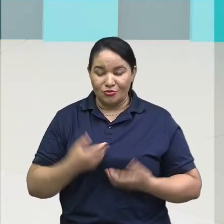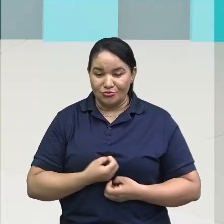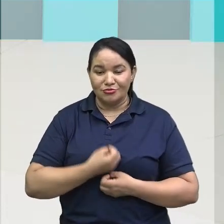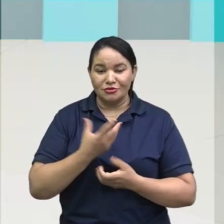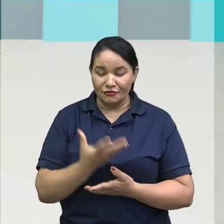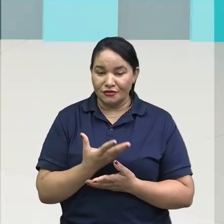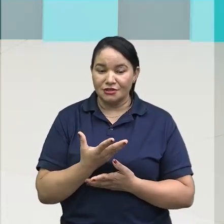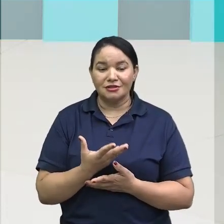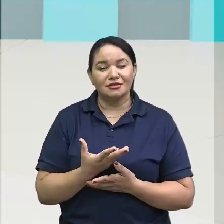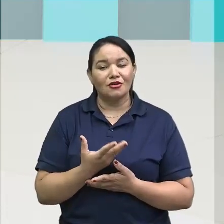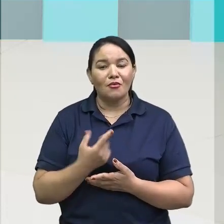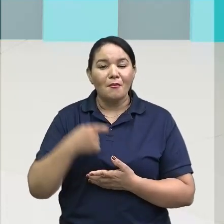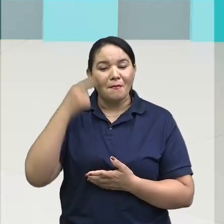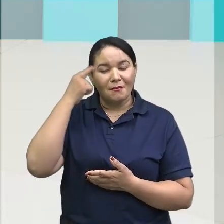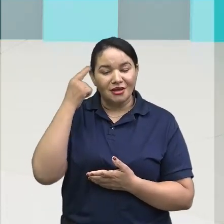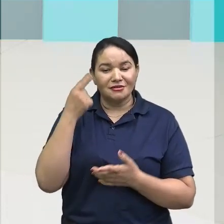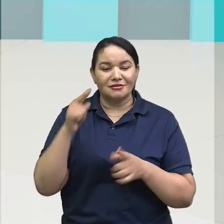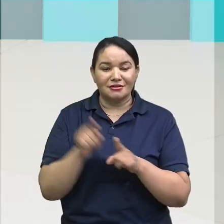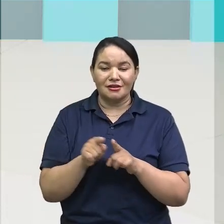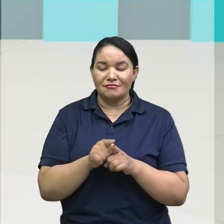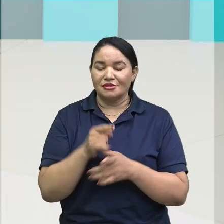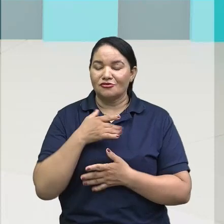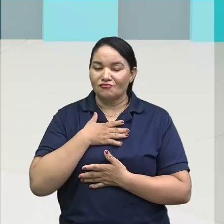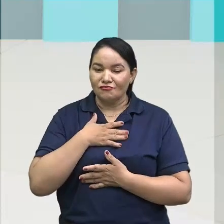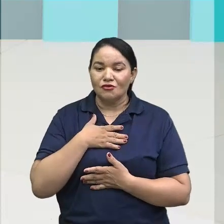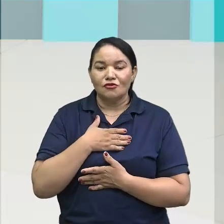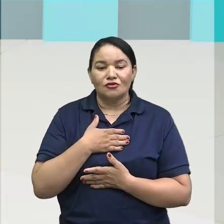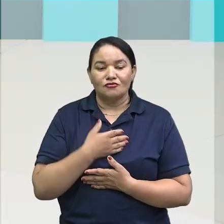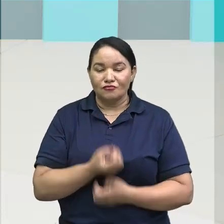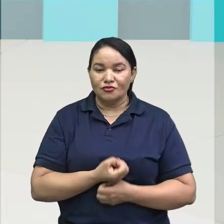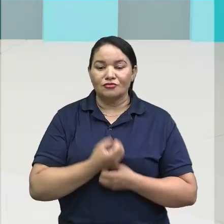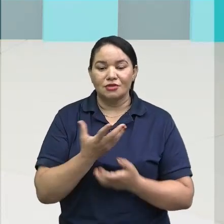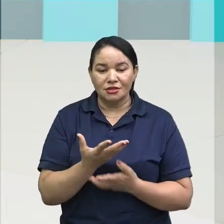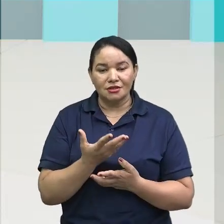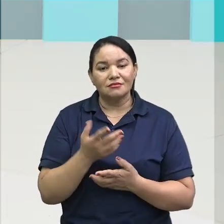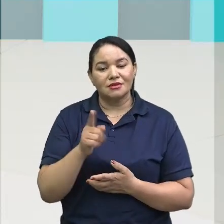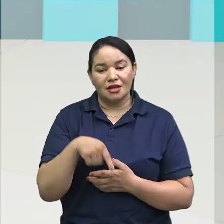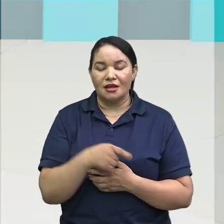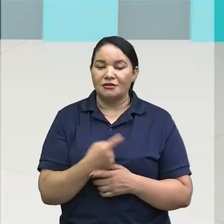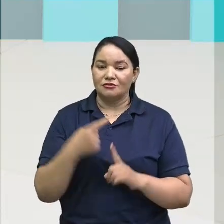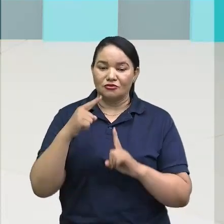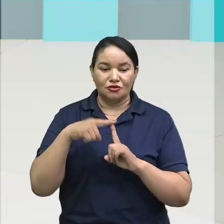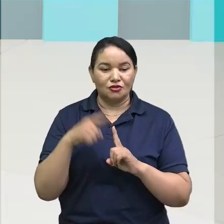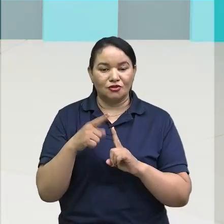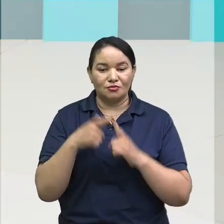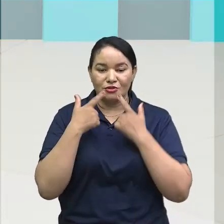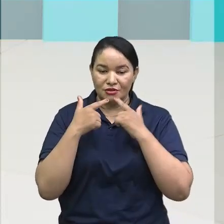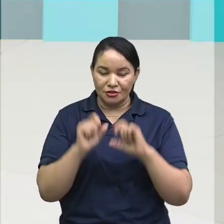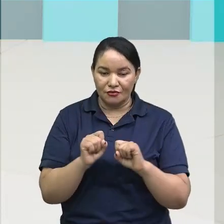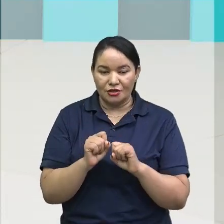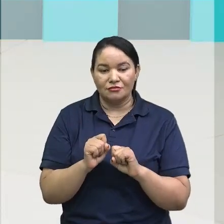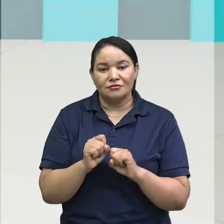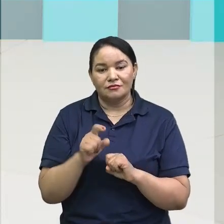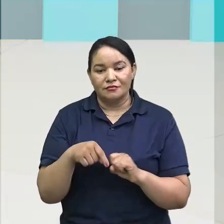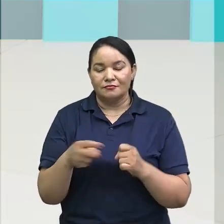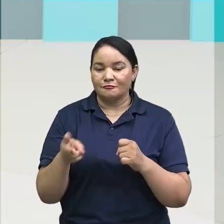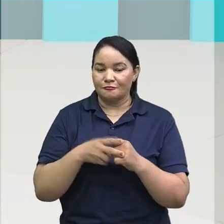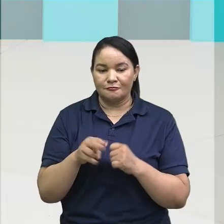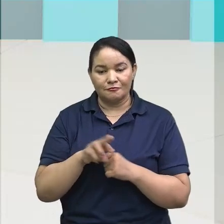você pensa ou gostaria de verbalizar. Afinal, só é uma outra forma de linguagem, a linguagem